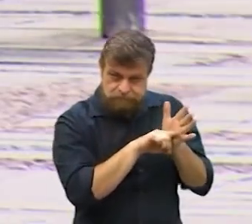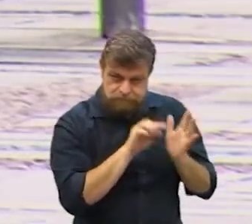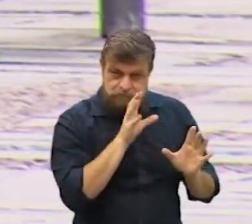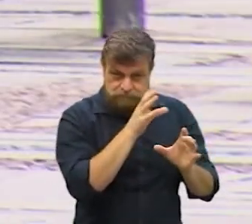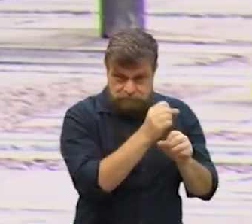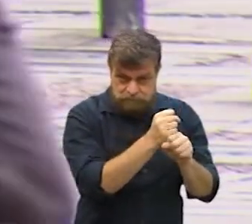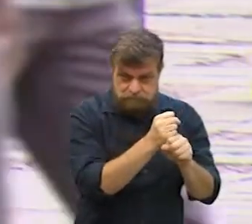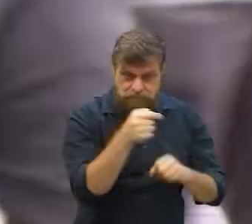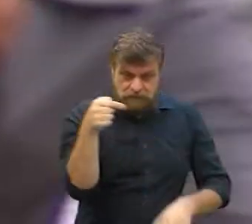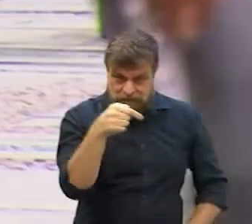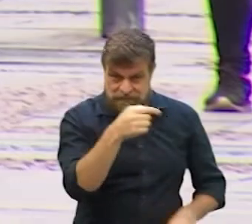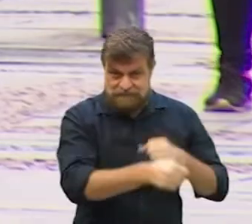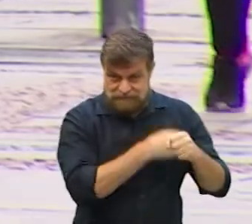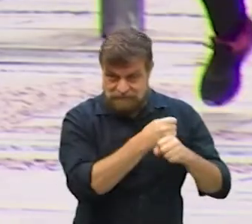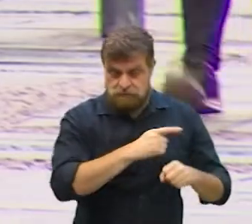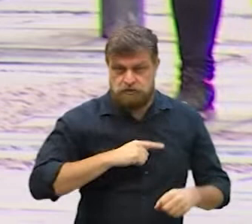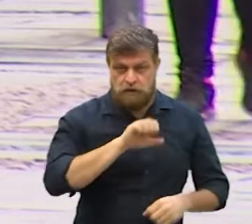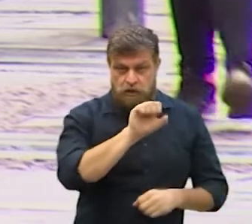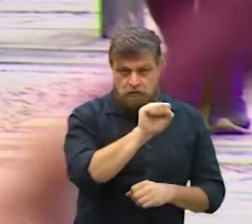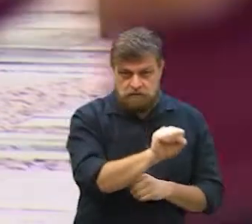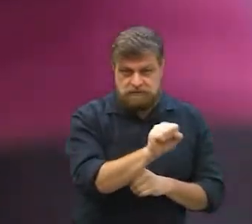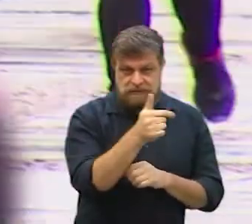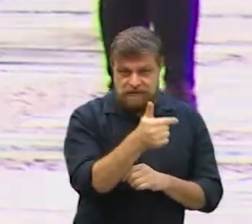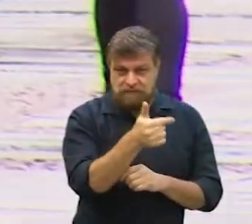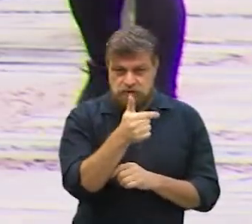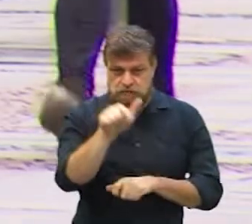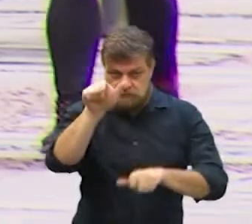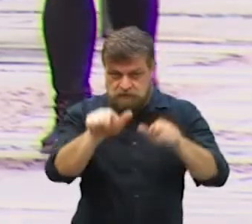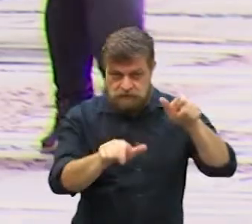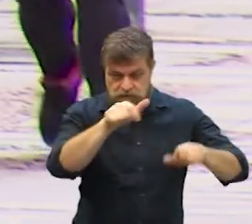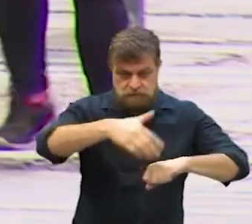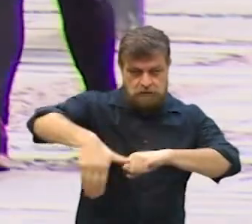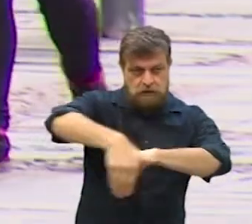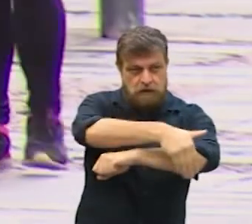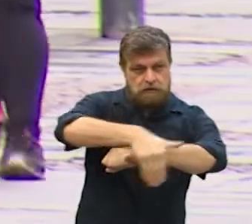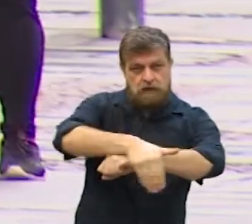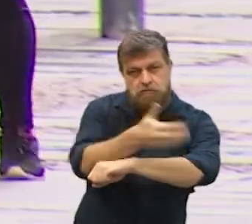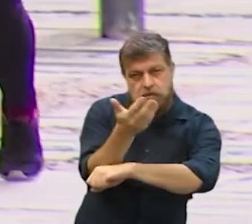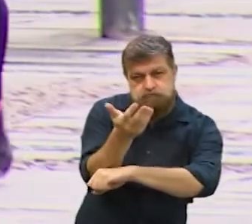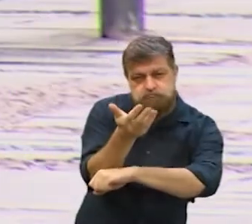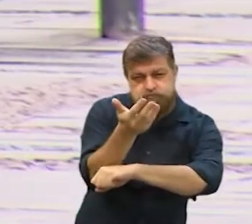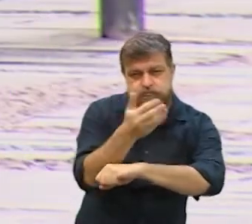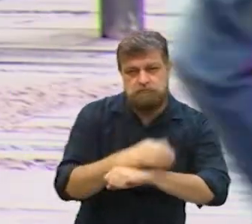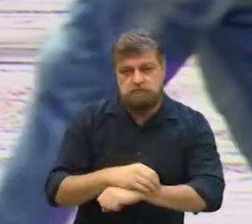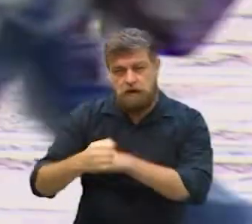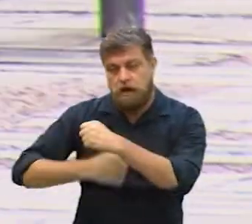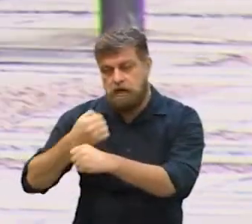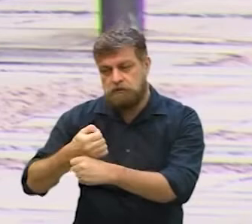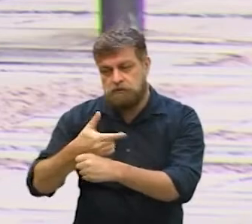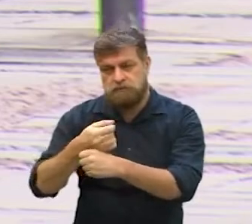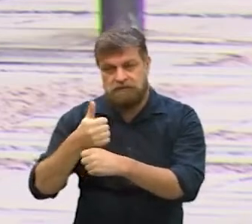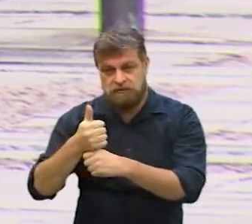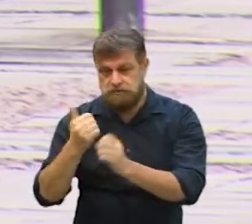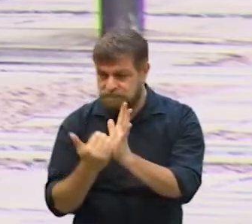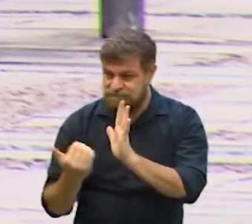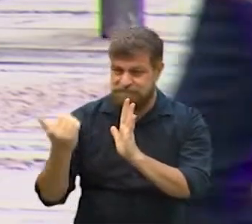foi feito. Em 2019, eram 822 pessoas em situação de rua. 2021,